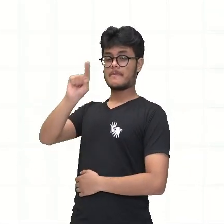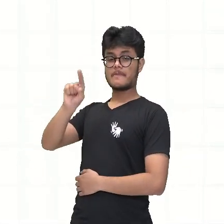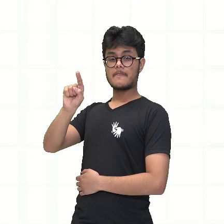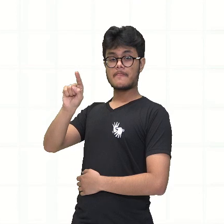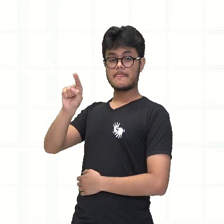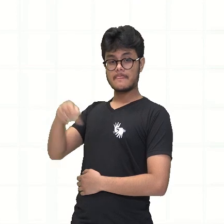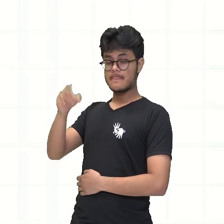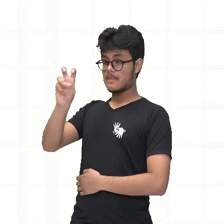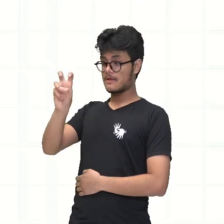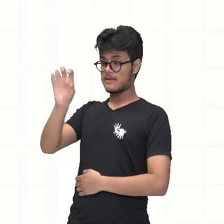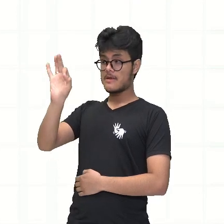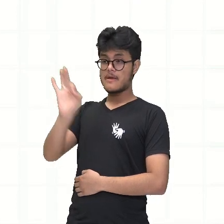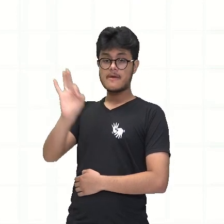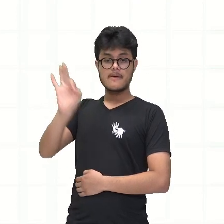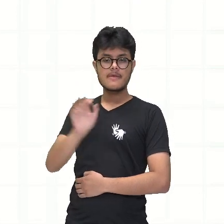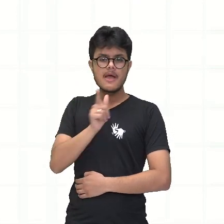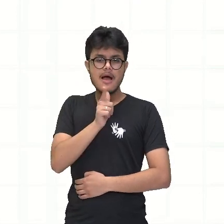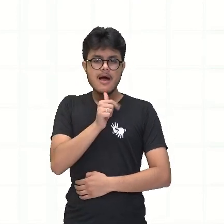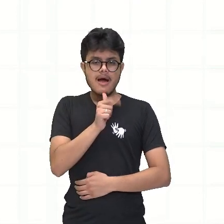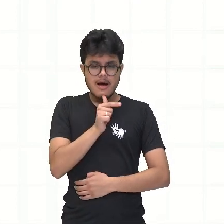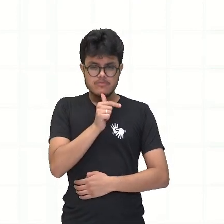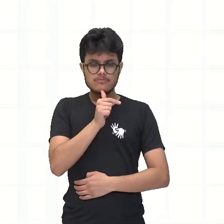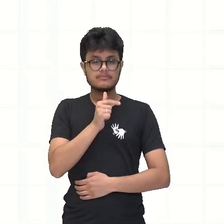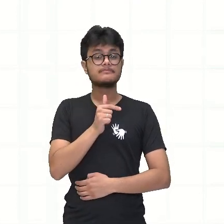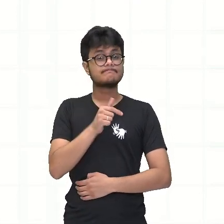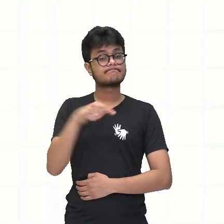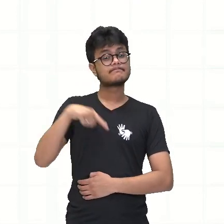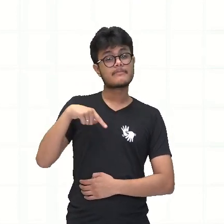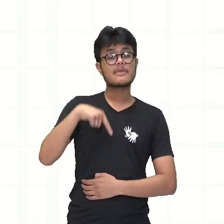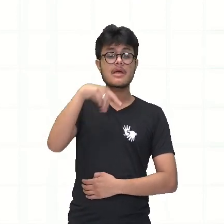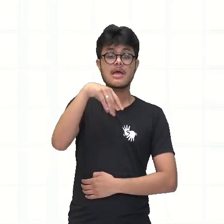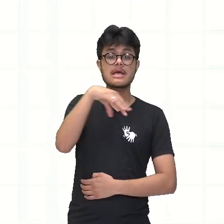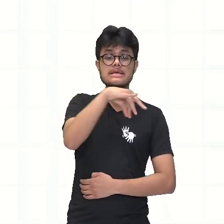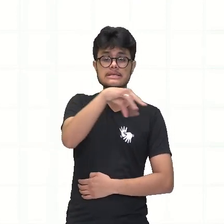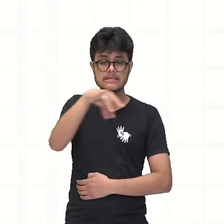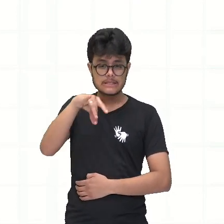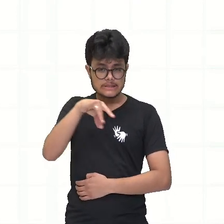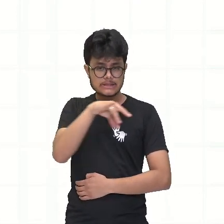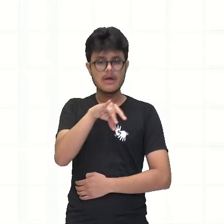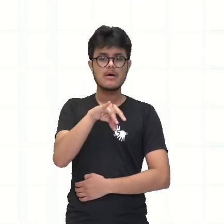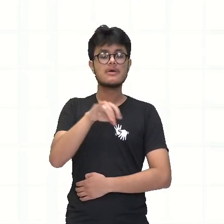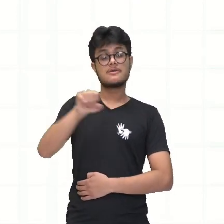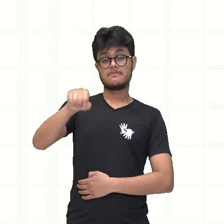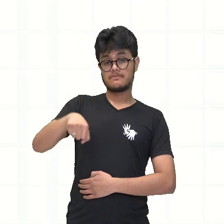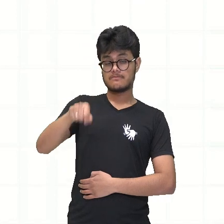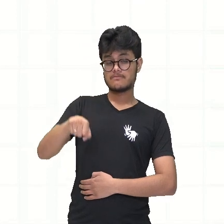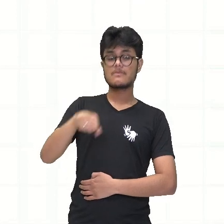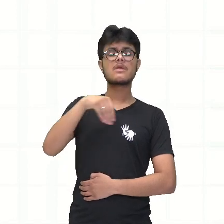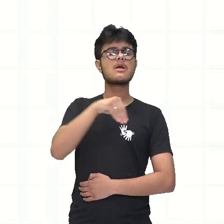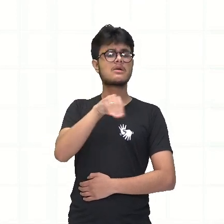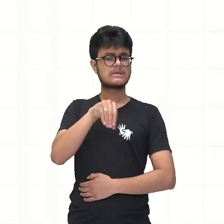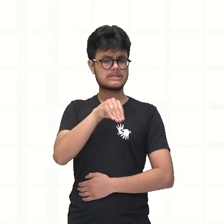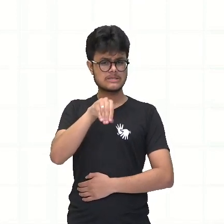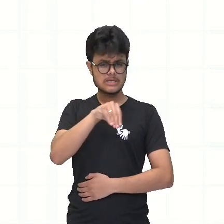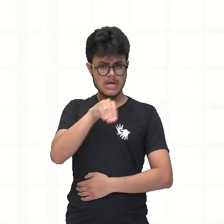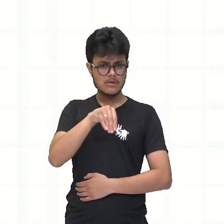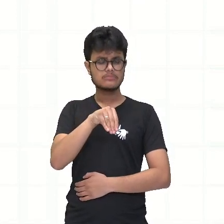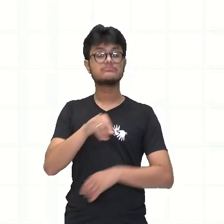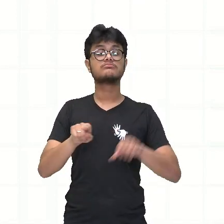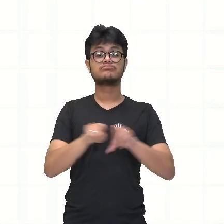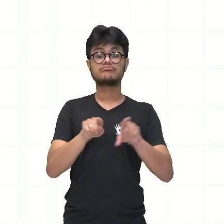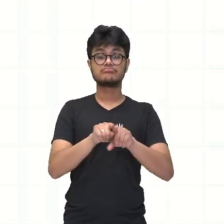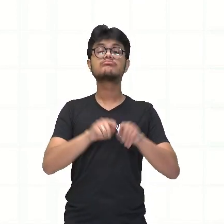97% de água, salgada. Então, essa água ela é salgada nos oceanos e mares,